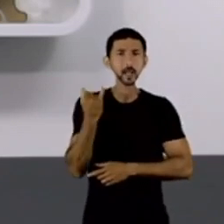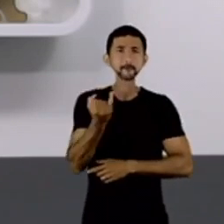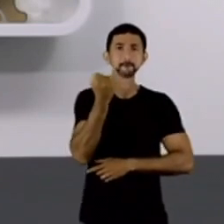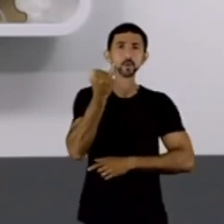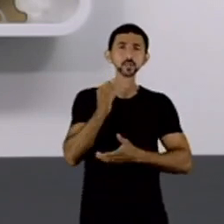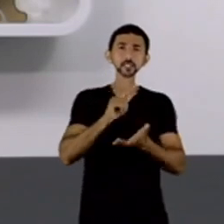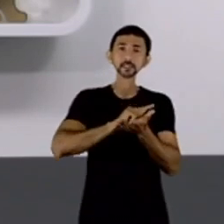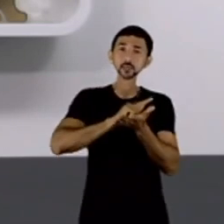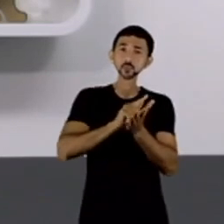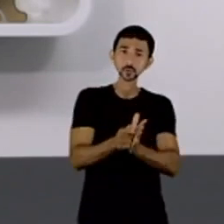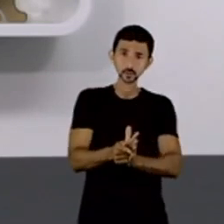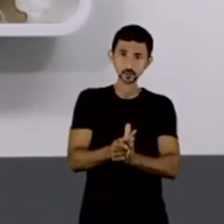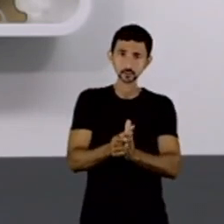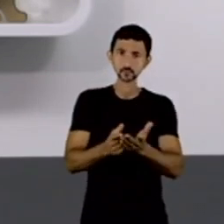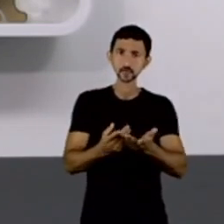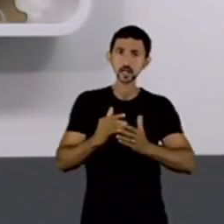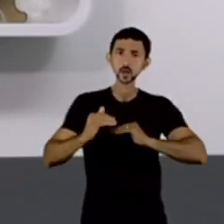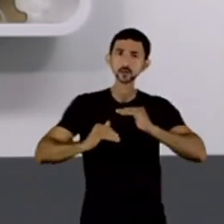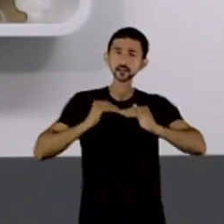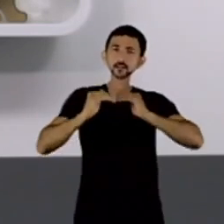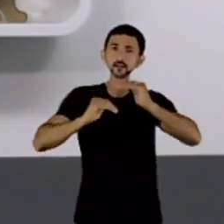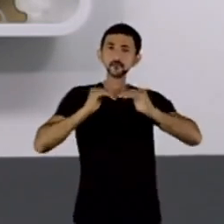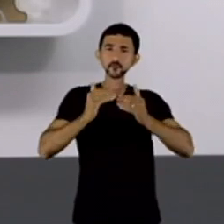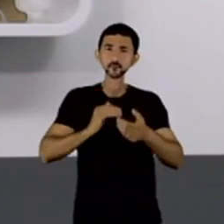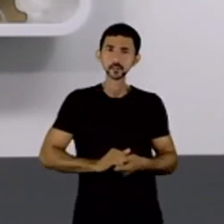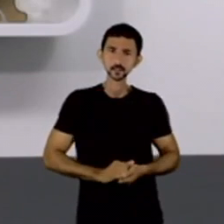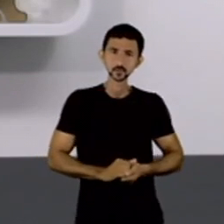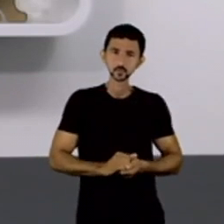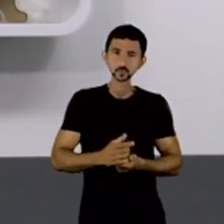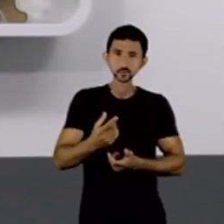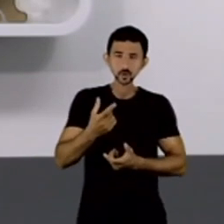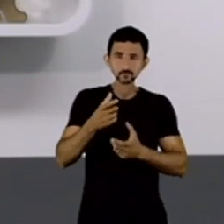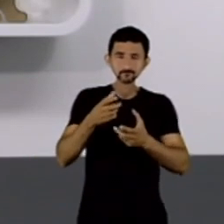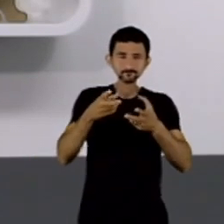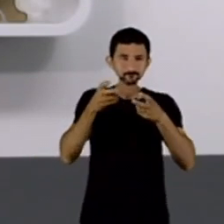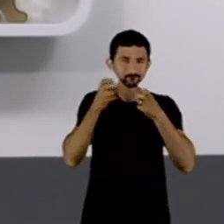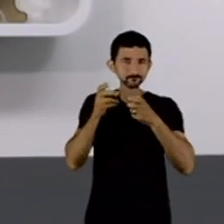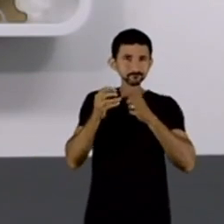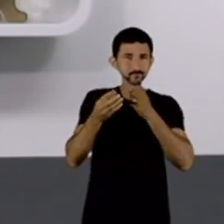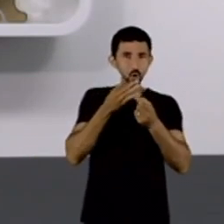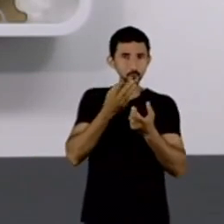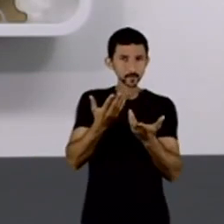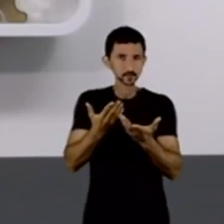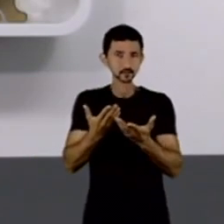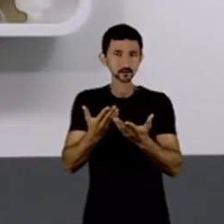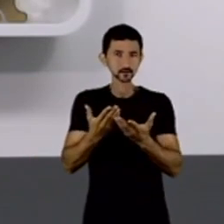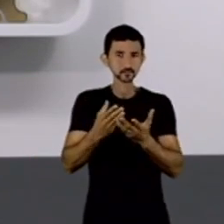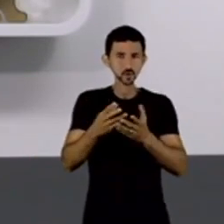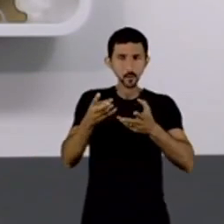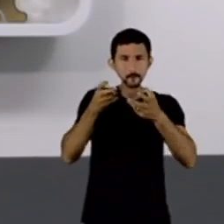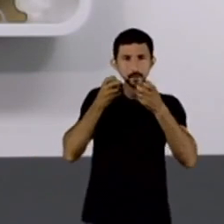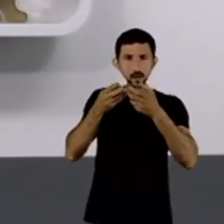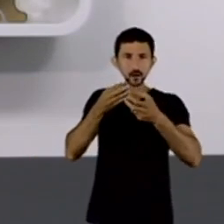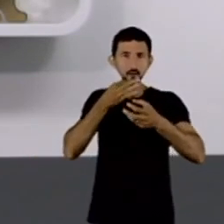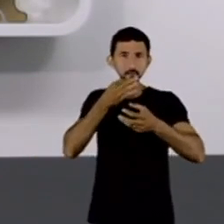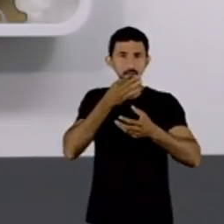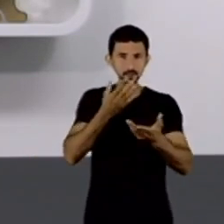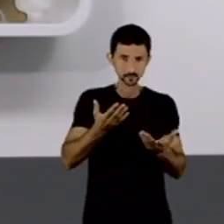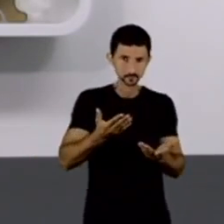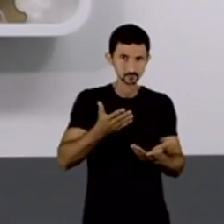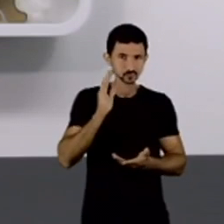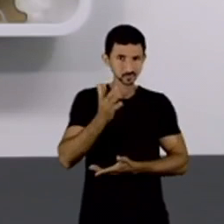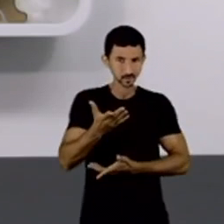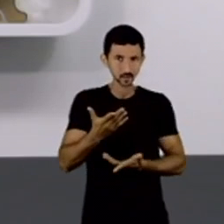deste gênero para o desenvolvimento do seu senso crítico, do seu poder de opinião,